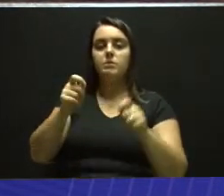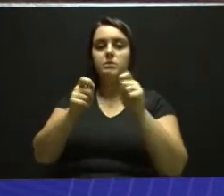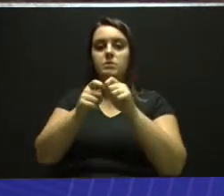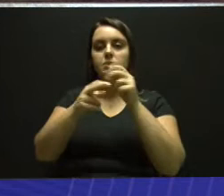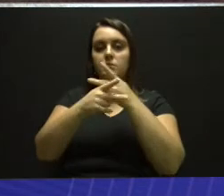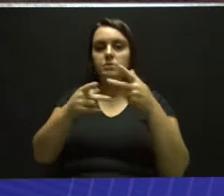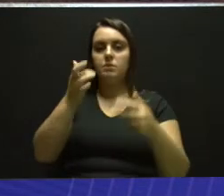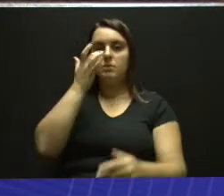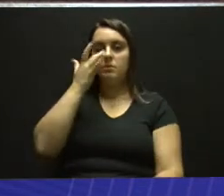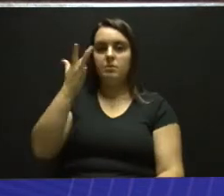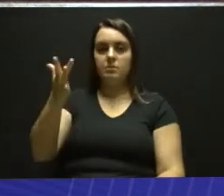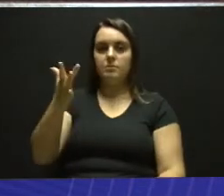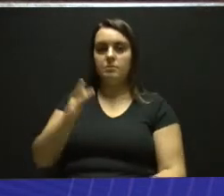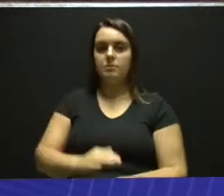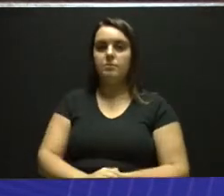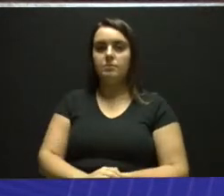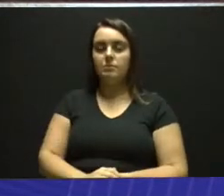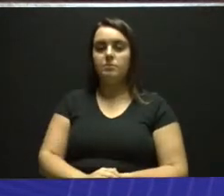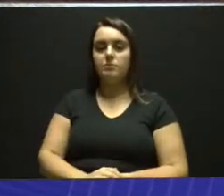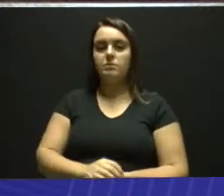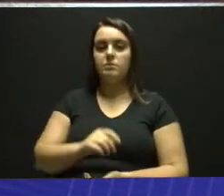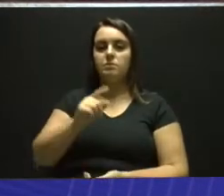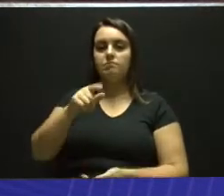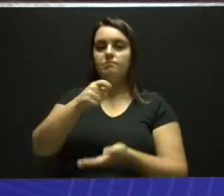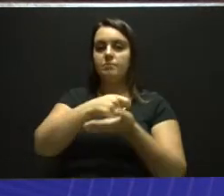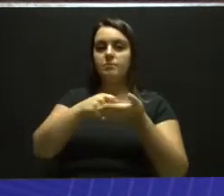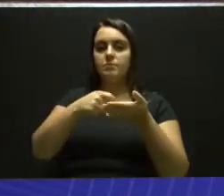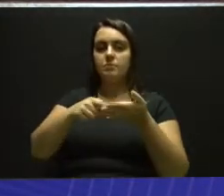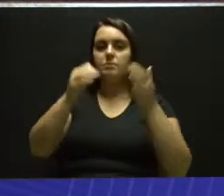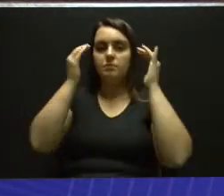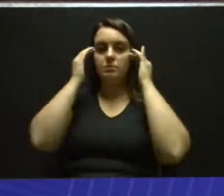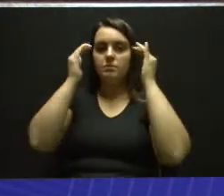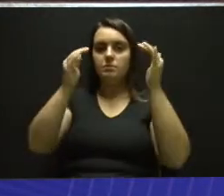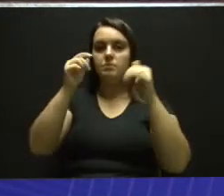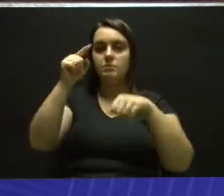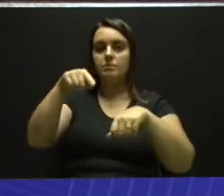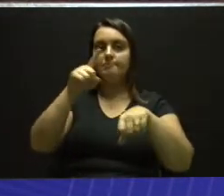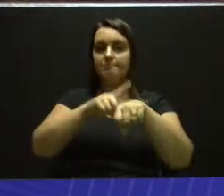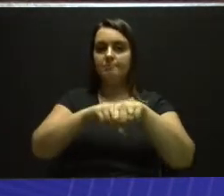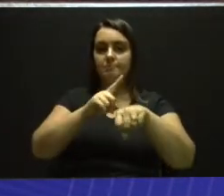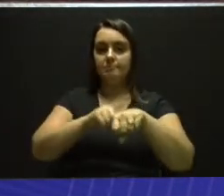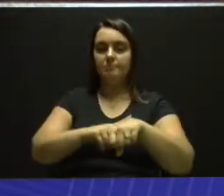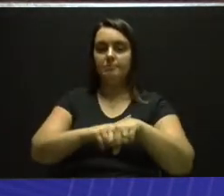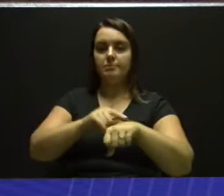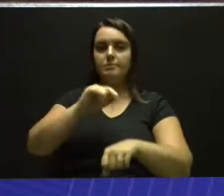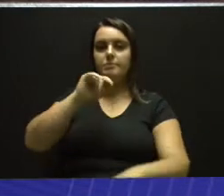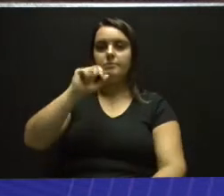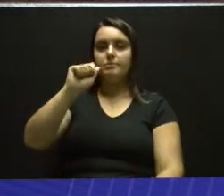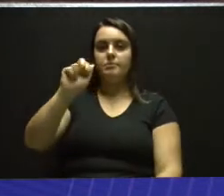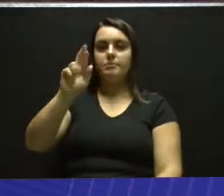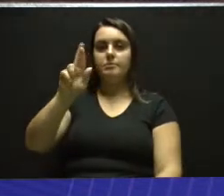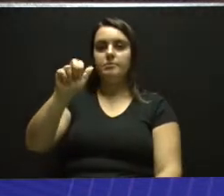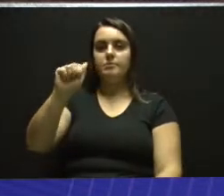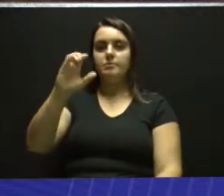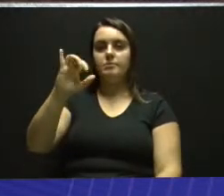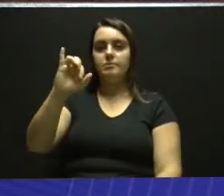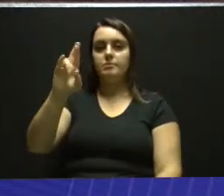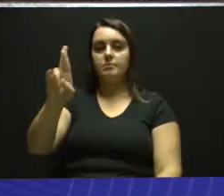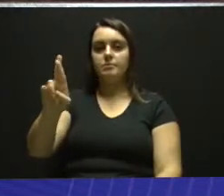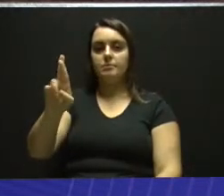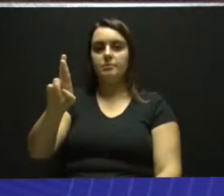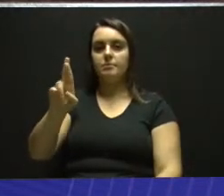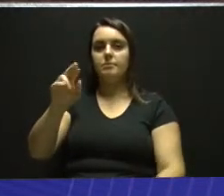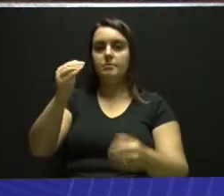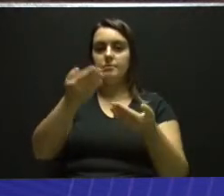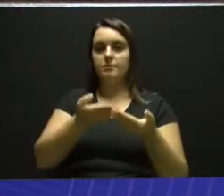admiráveis pelas razões descritas homenageamos neste momento araci ponciano martins da silva